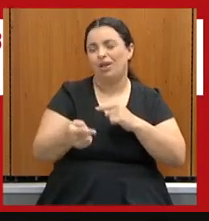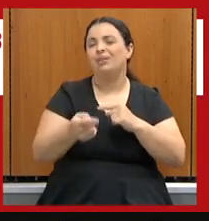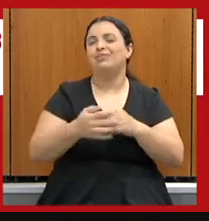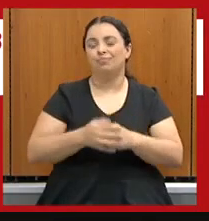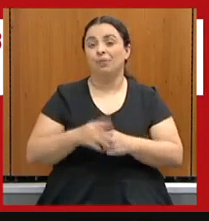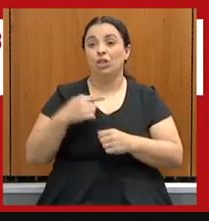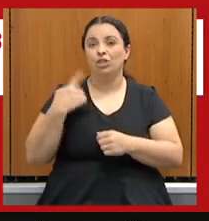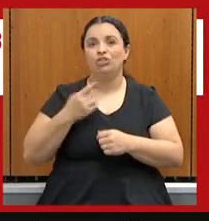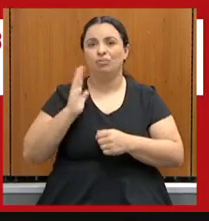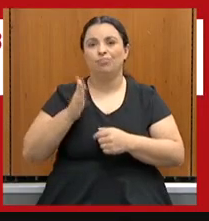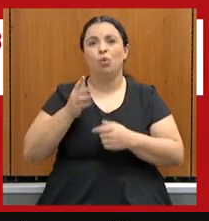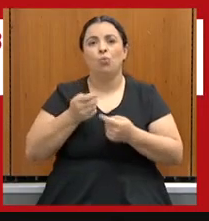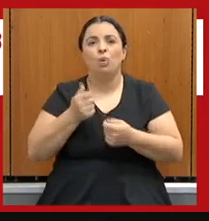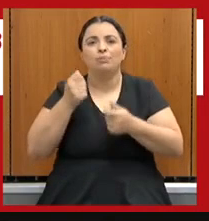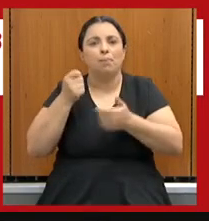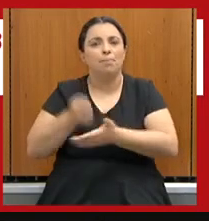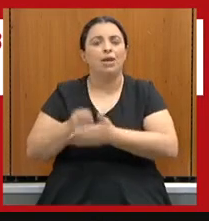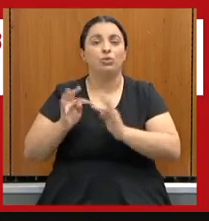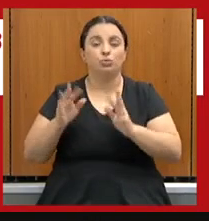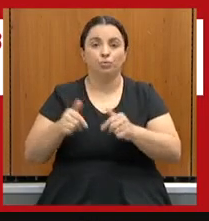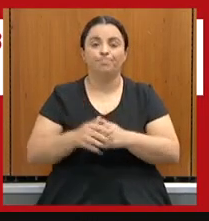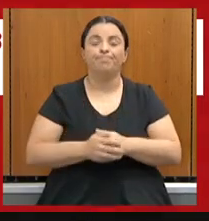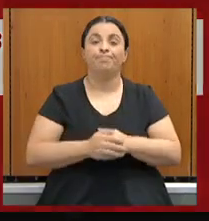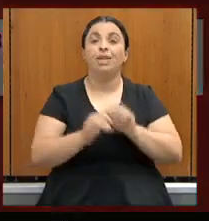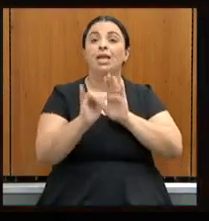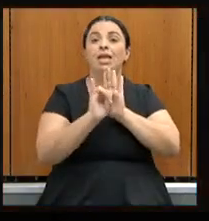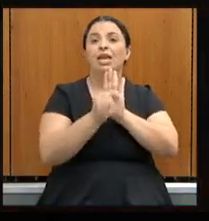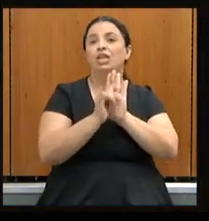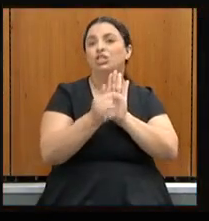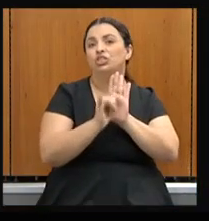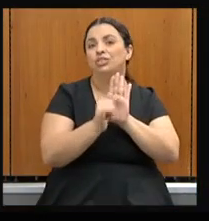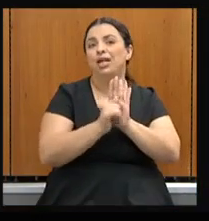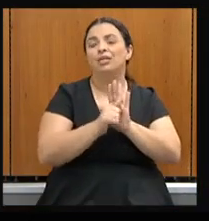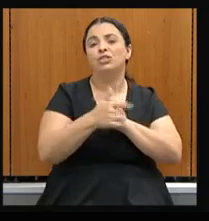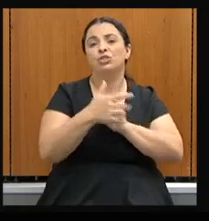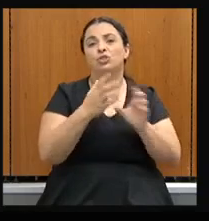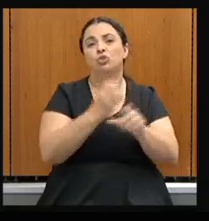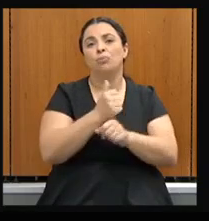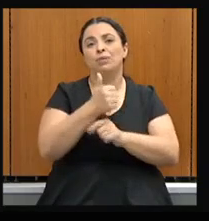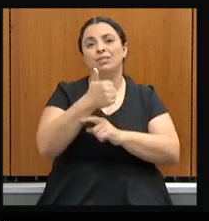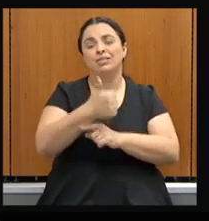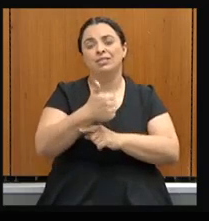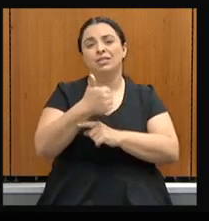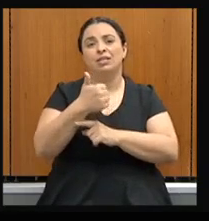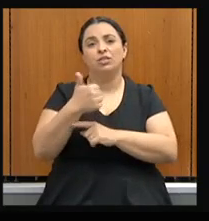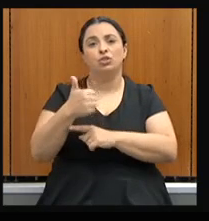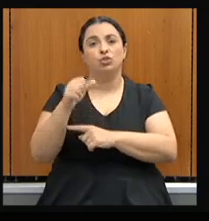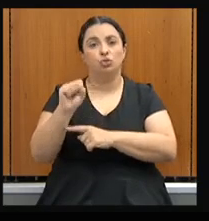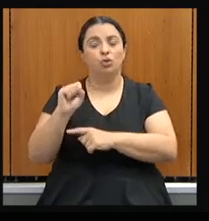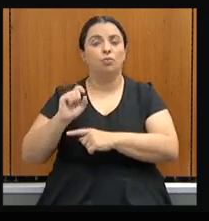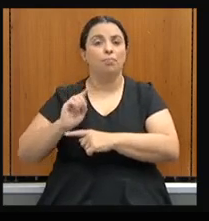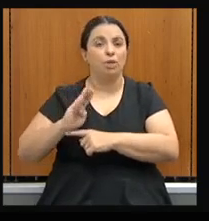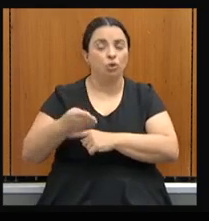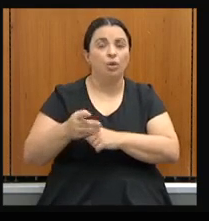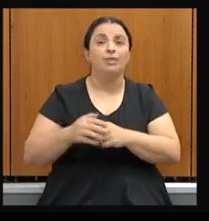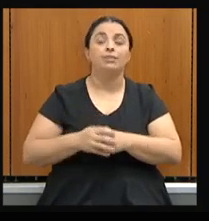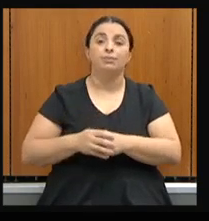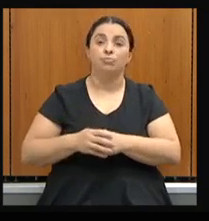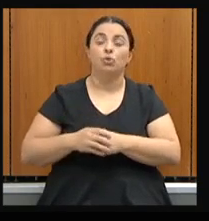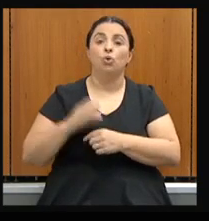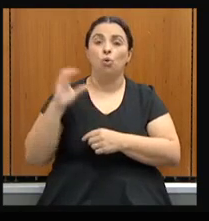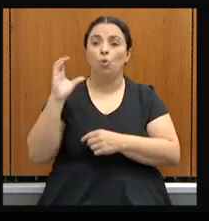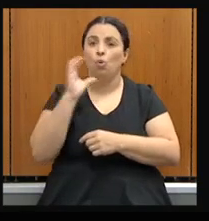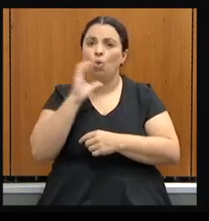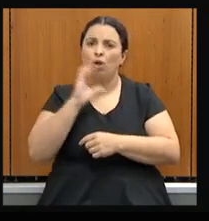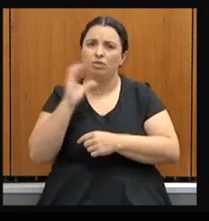os editais 118 milhões, foram 27 editais publicados, o auxílio emergencial ficou em 4